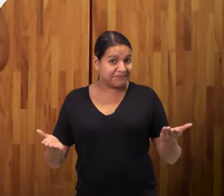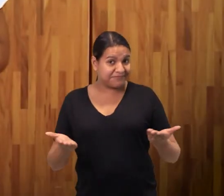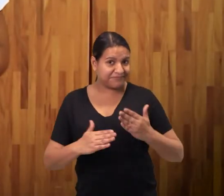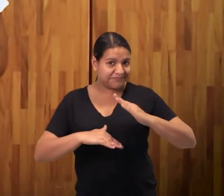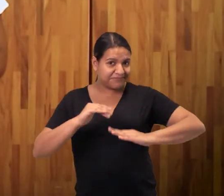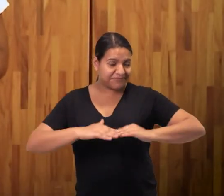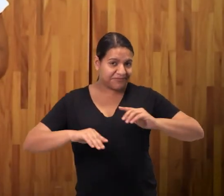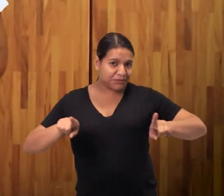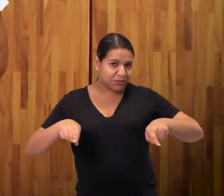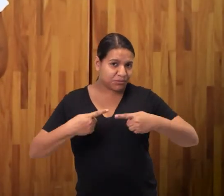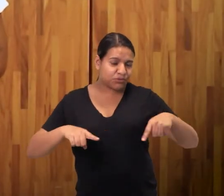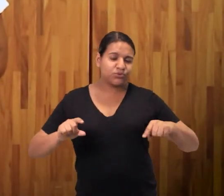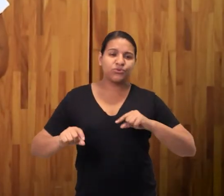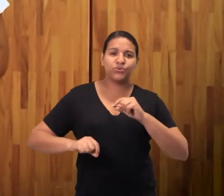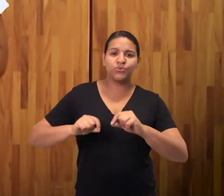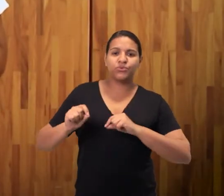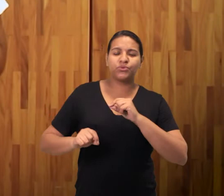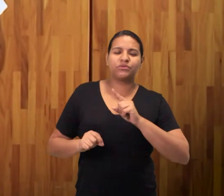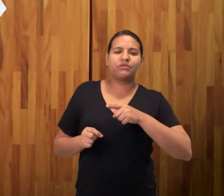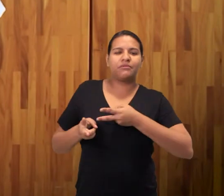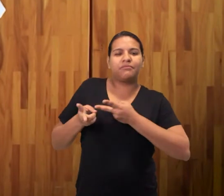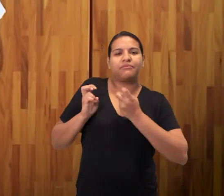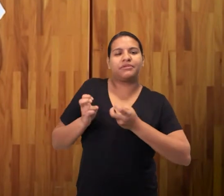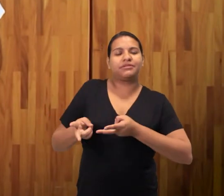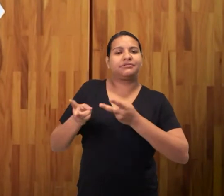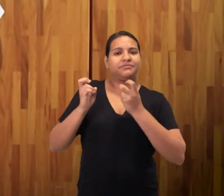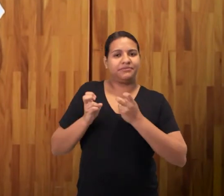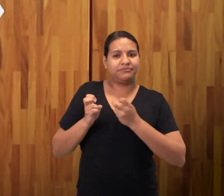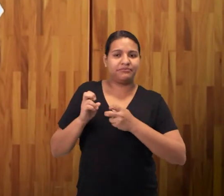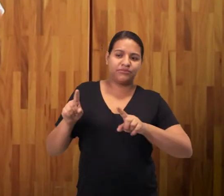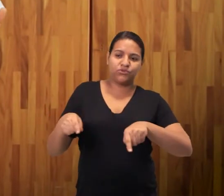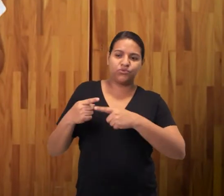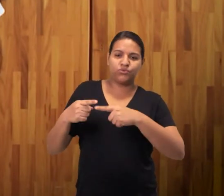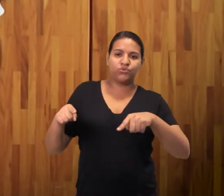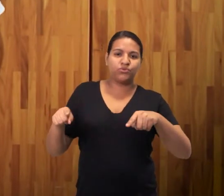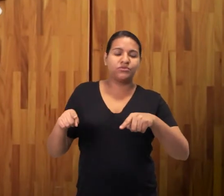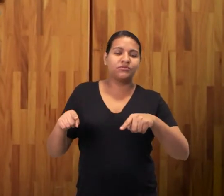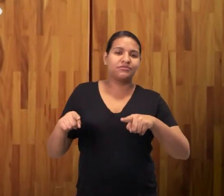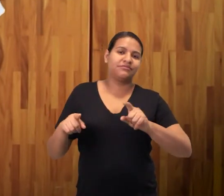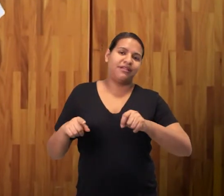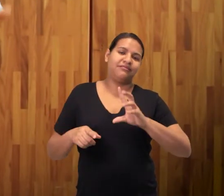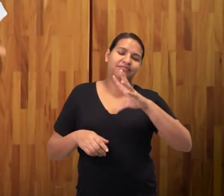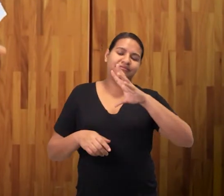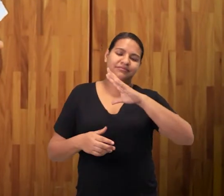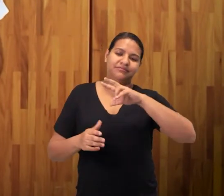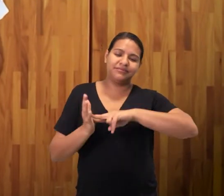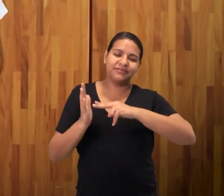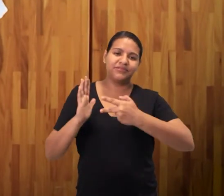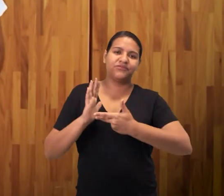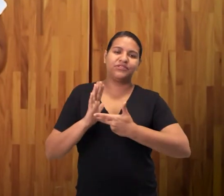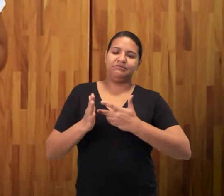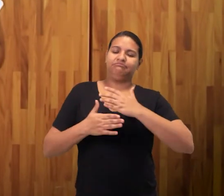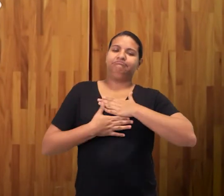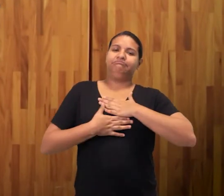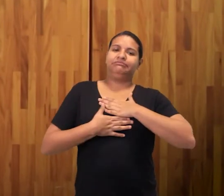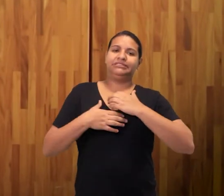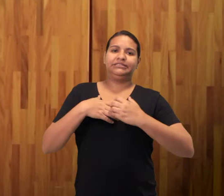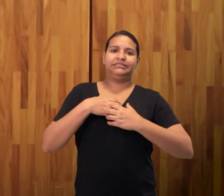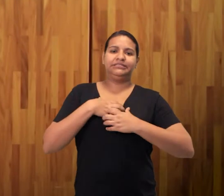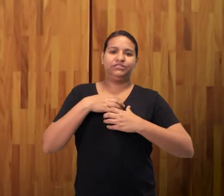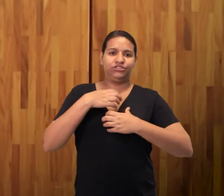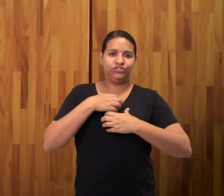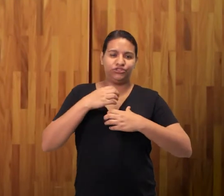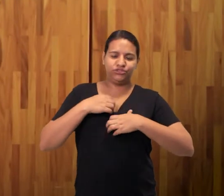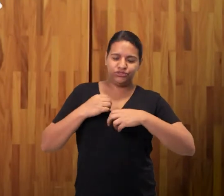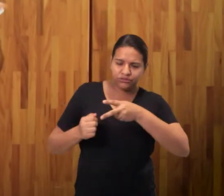Nessa atividade musical, nós trabalhamos a percepção, que chamamos também de ouvido interno, com a associação das